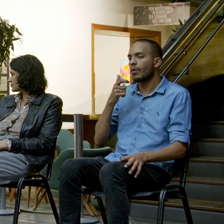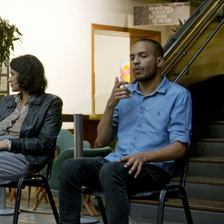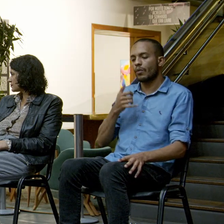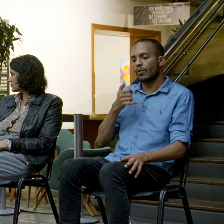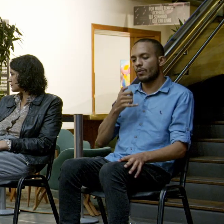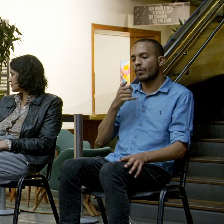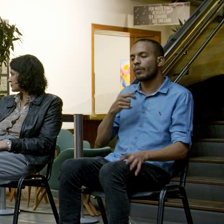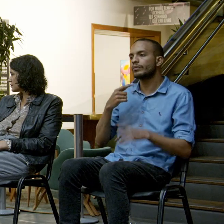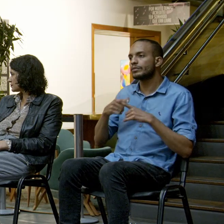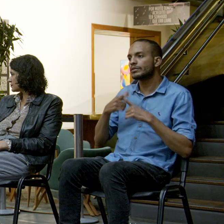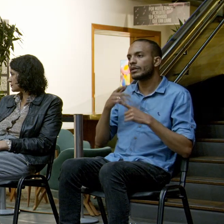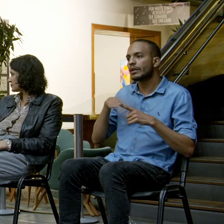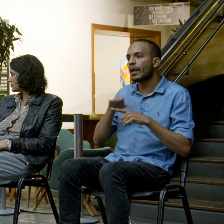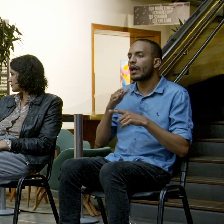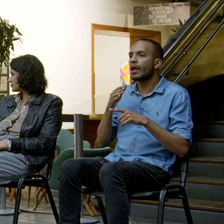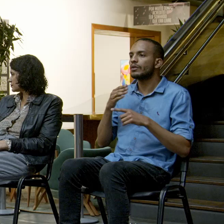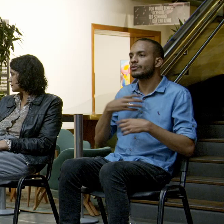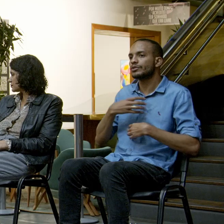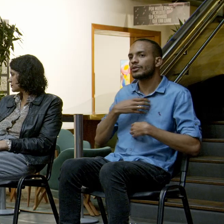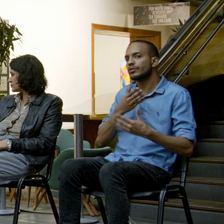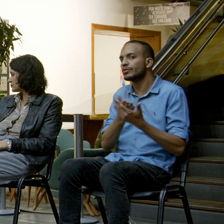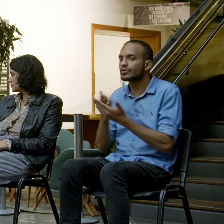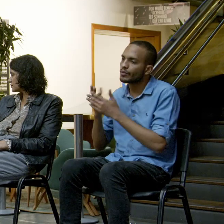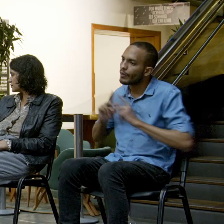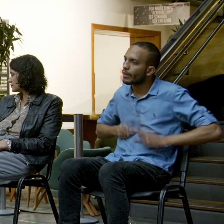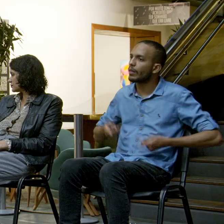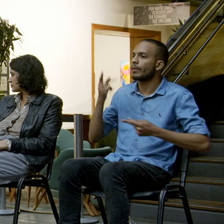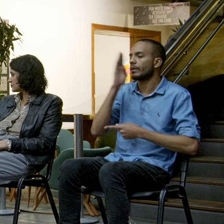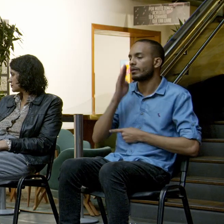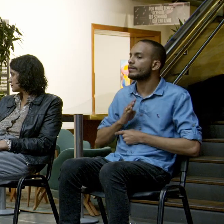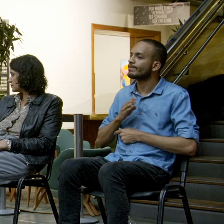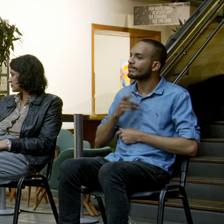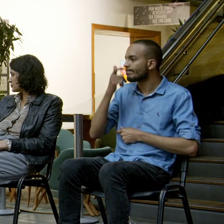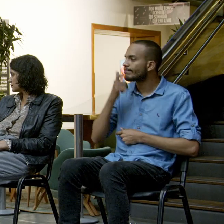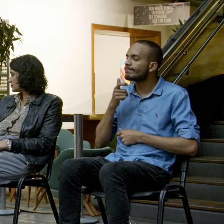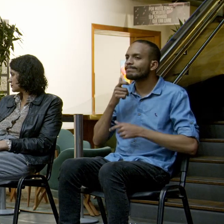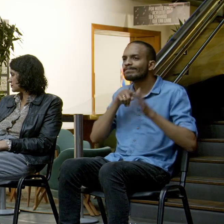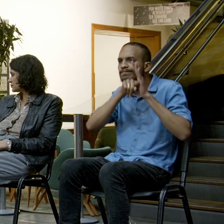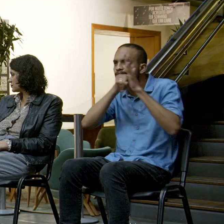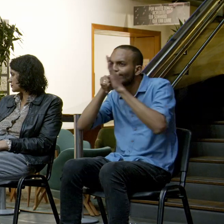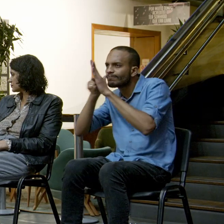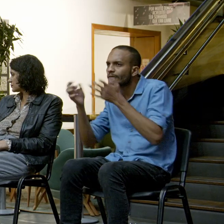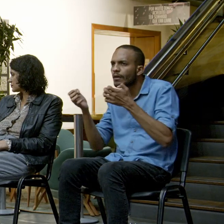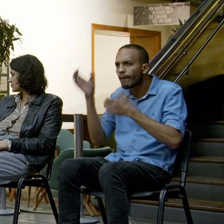do banquete antropofágico brasileiro. Na nova condição de antropófaga, fui à busca de comida.